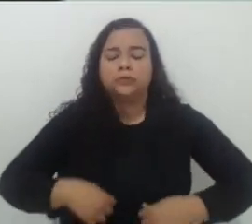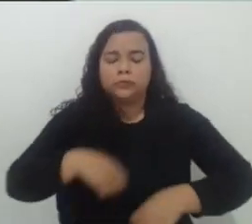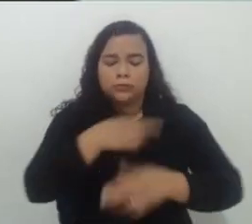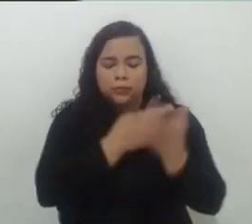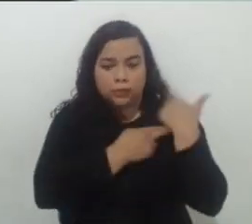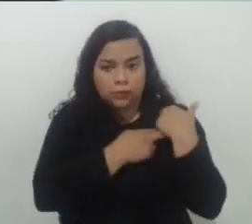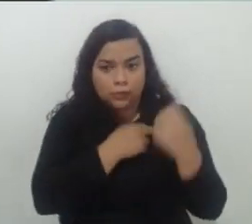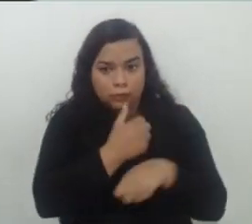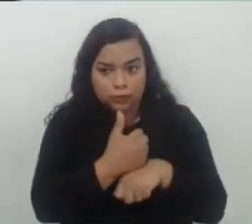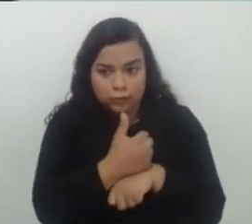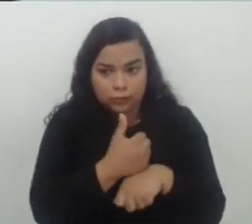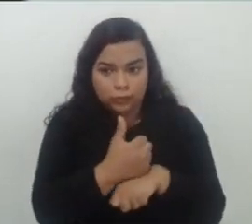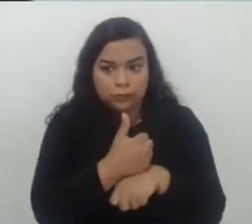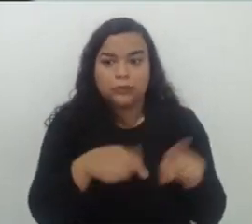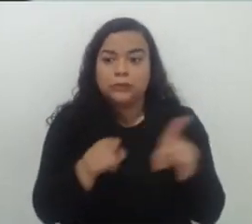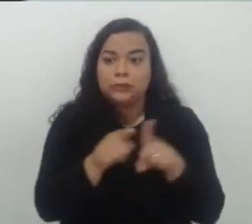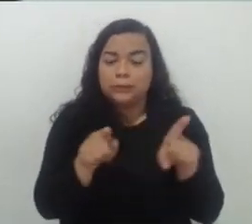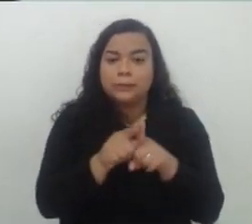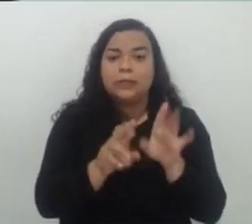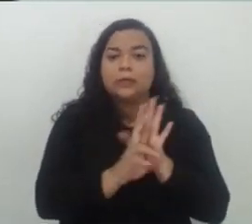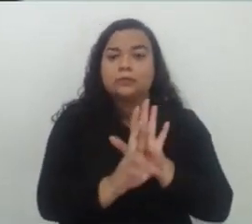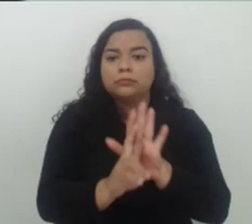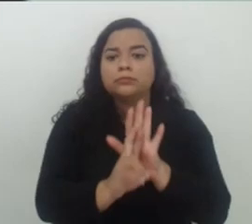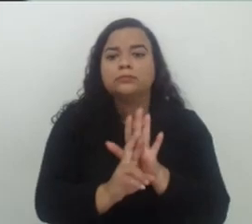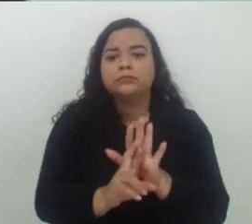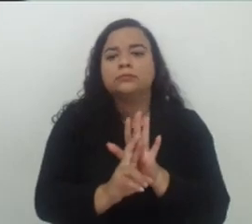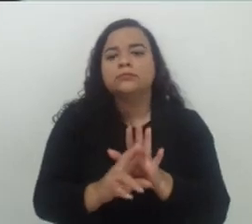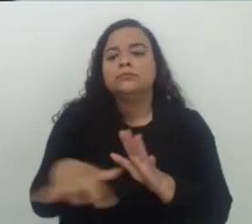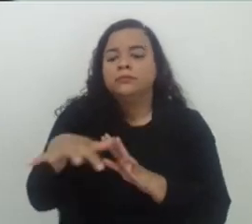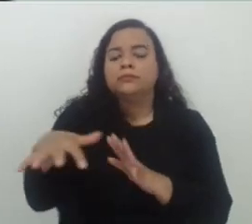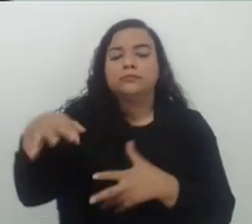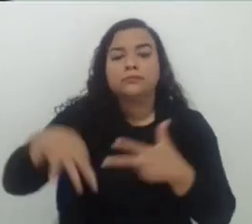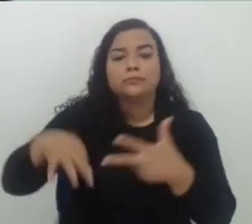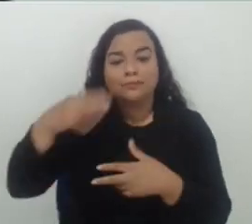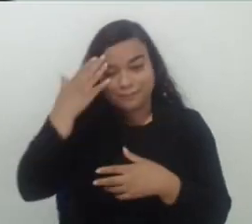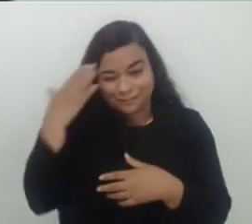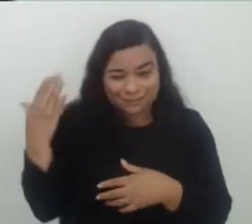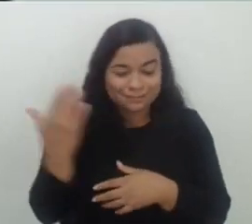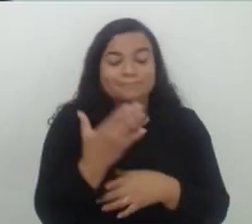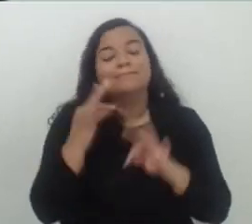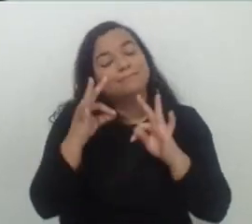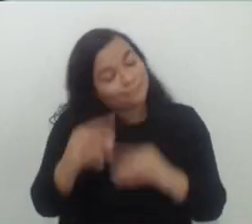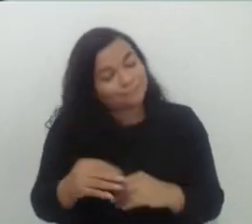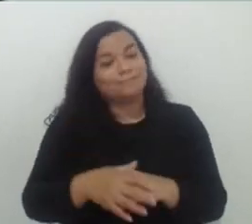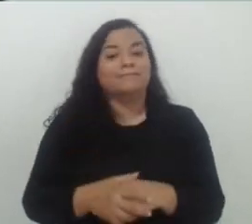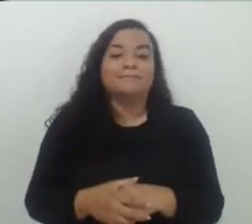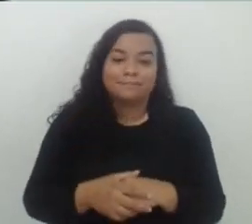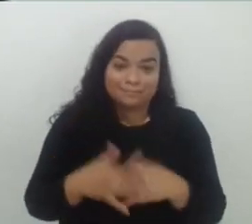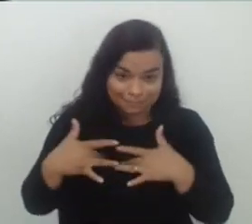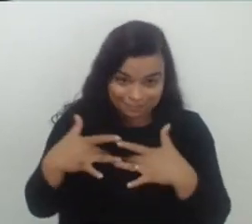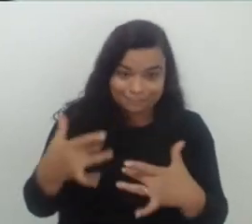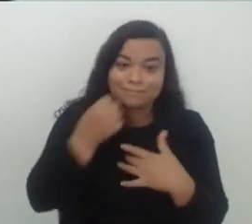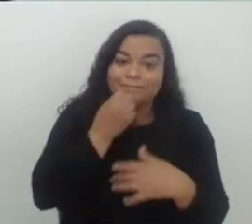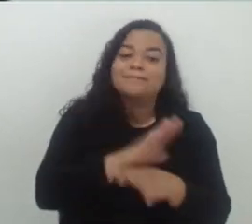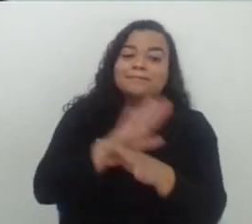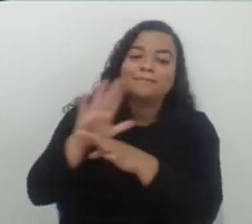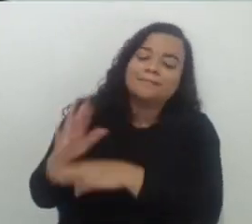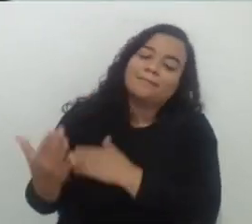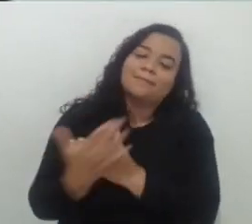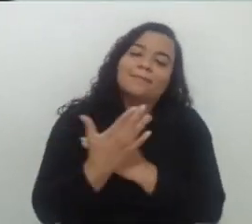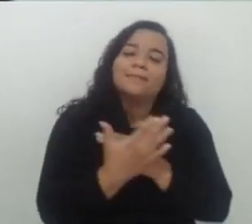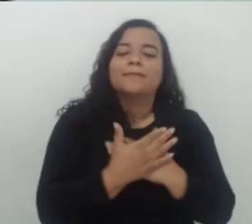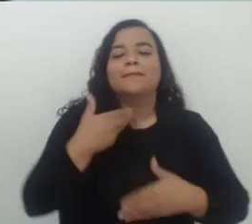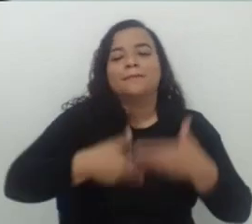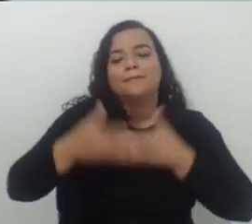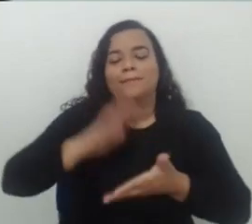também representante da ordem jurídica. Muito obrigado a todos pela generosidade de ter feito essa